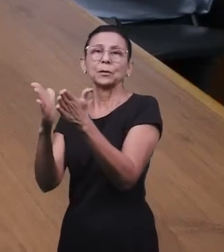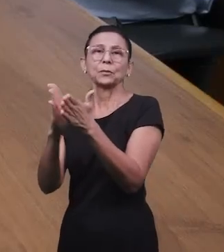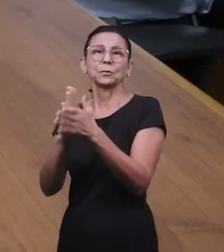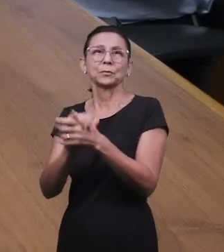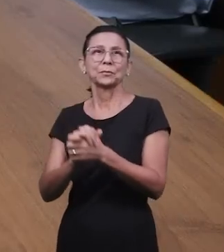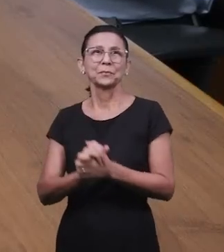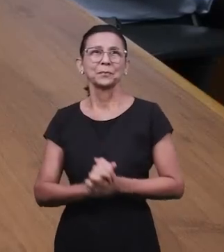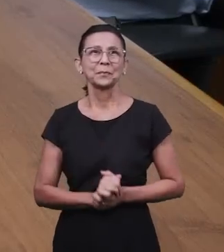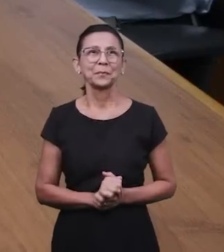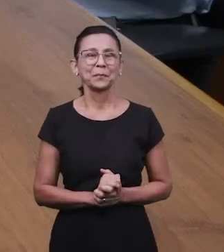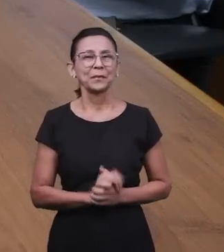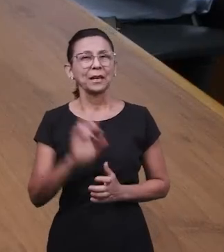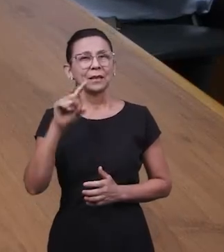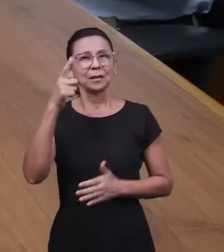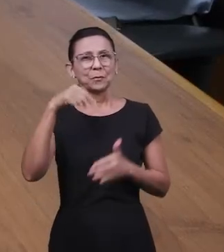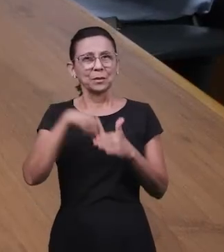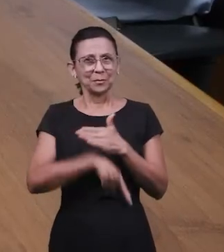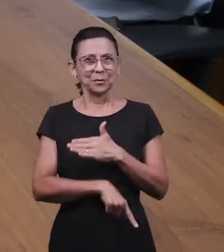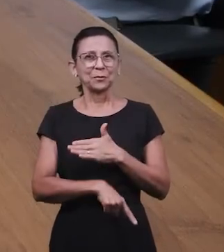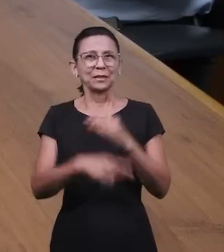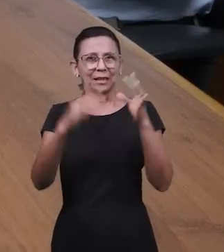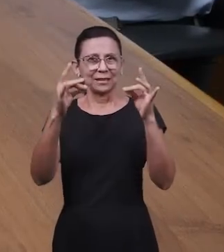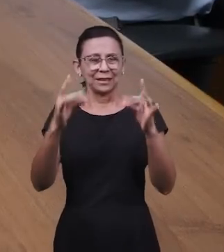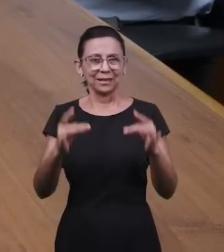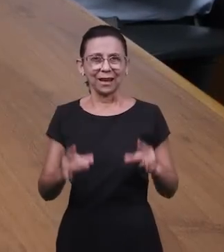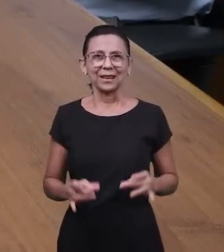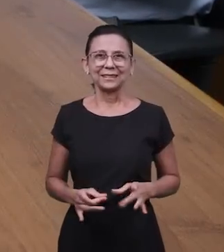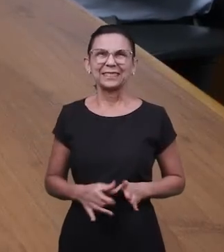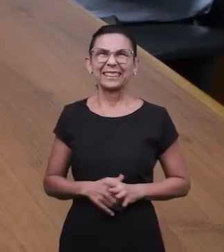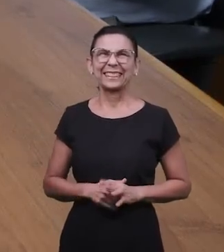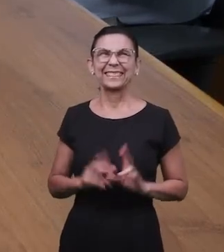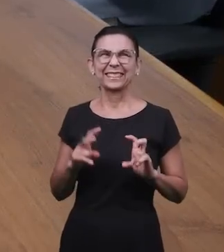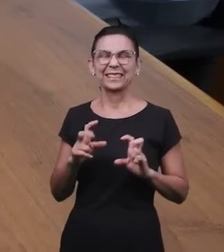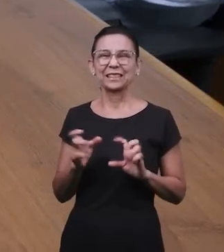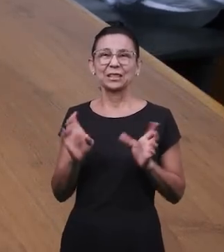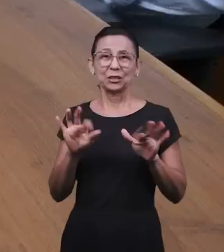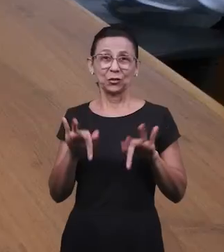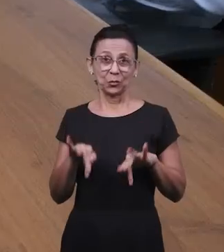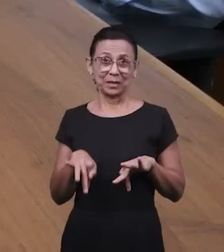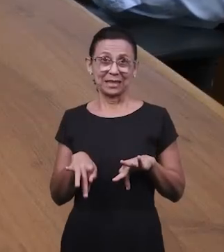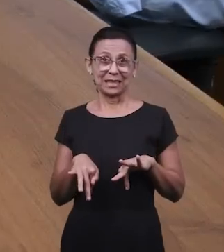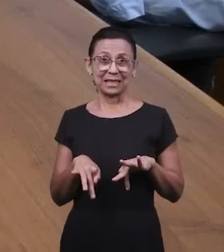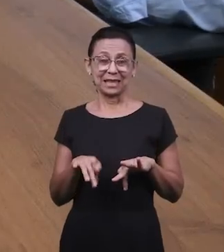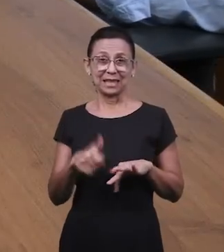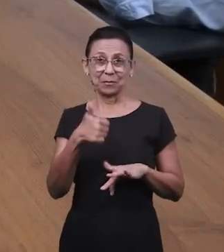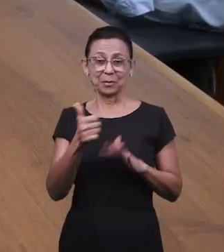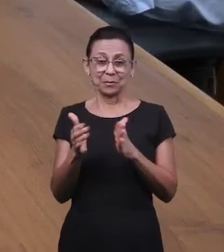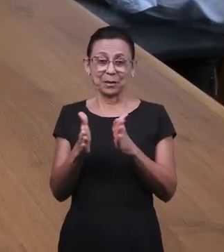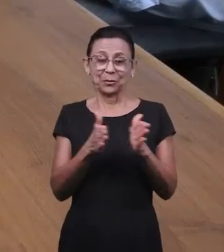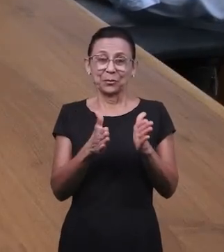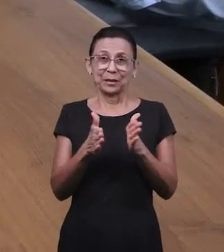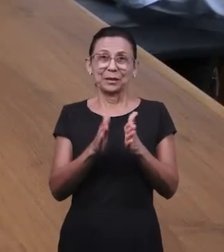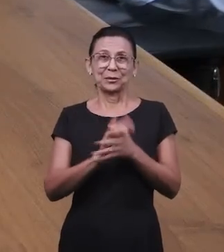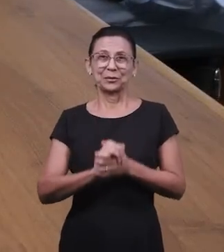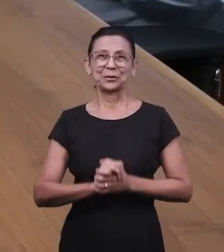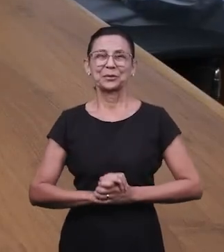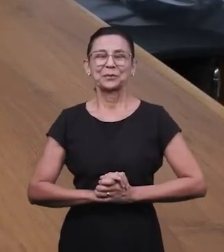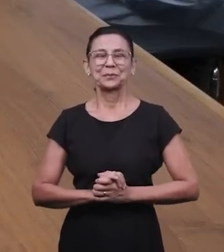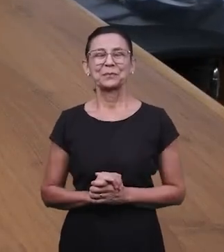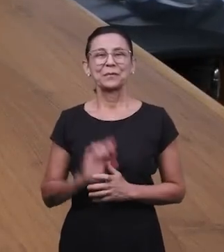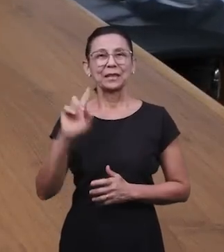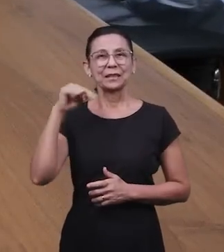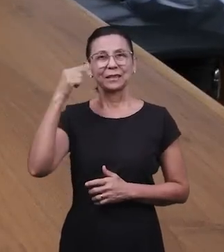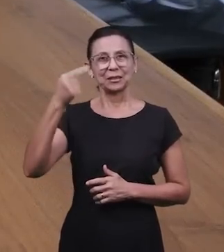para frente a gente pode tratar disso daí, se aprofundar, porque isso é muito maravilhoso. Aliás, hoje nós estamos encerrando esse primeiro módulo, não dá para a gente mergulhar